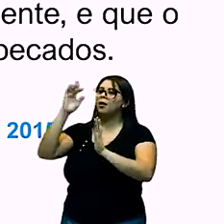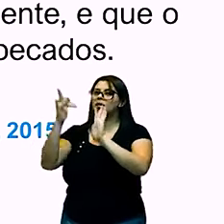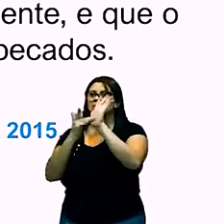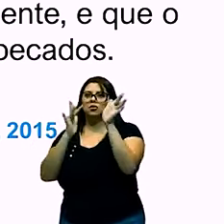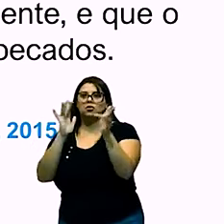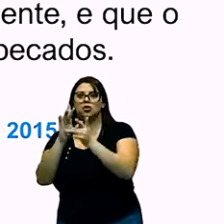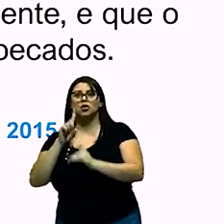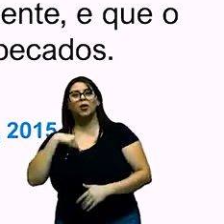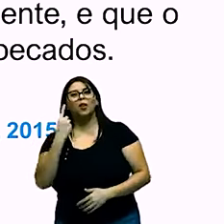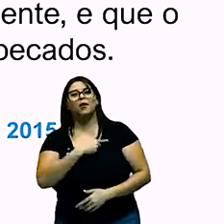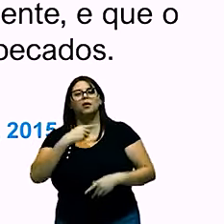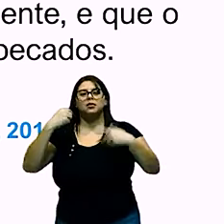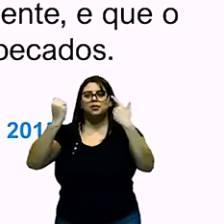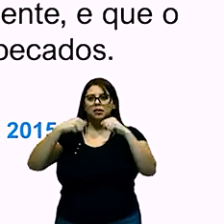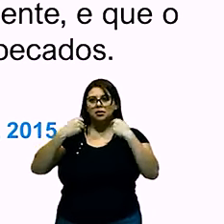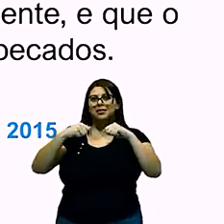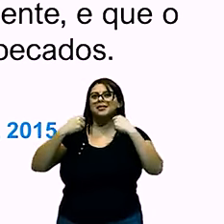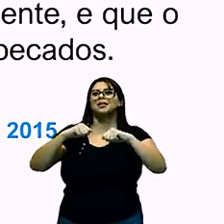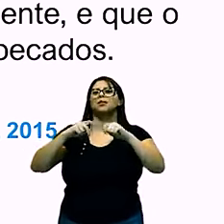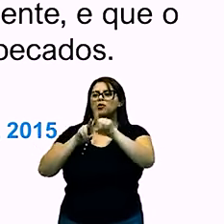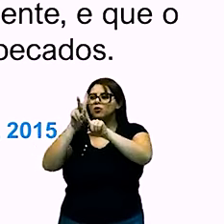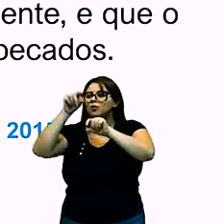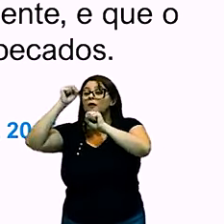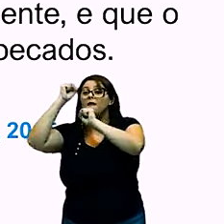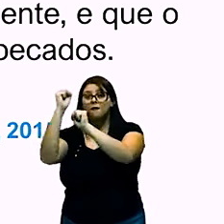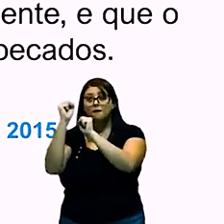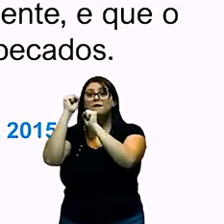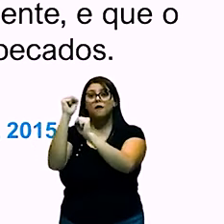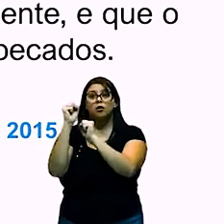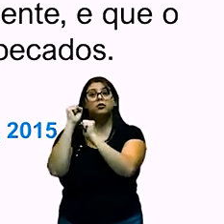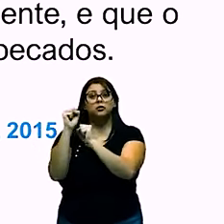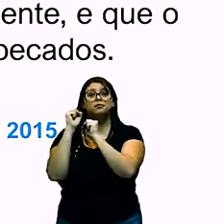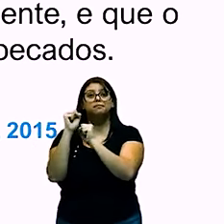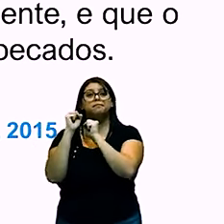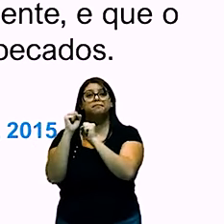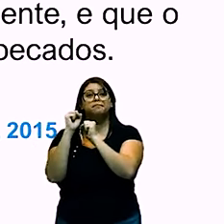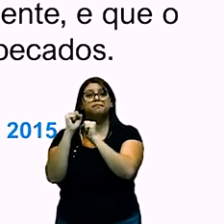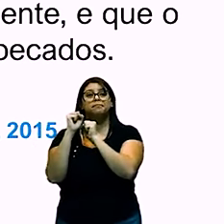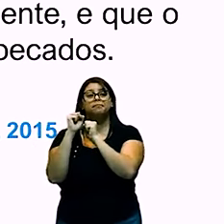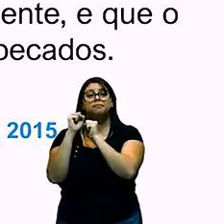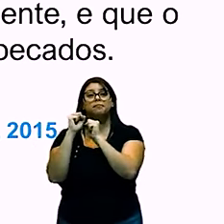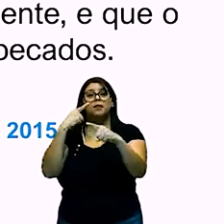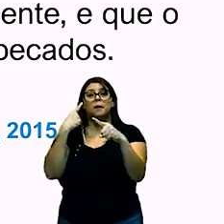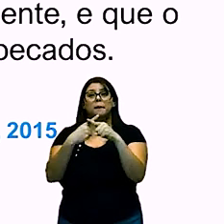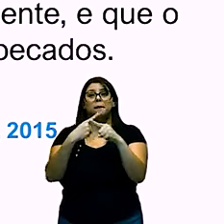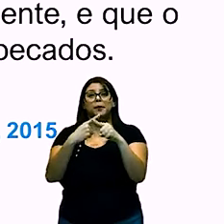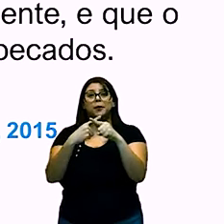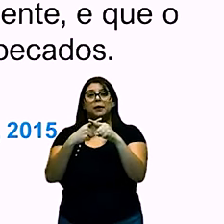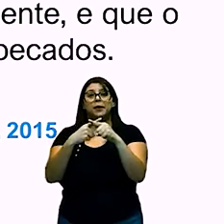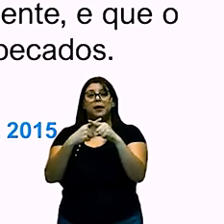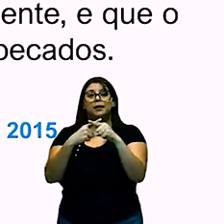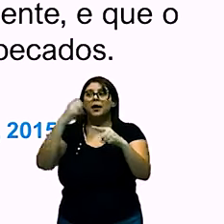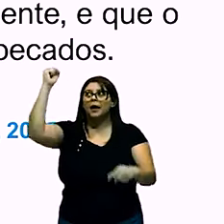frutificar, ser fortes, agarrar, se apegar a esta graça, porque esta graça, somente